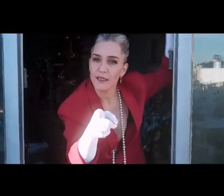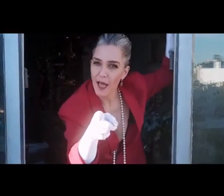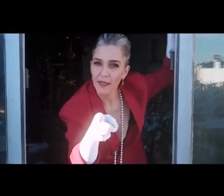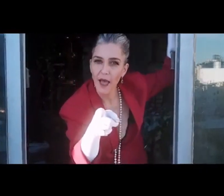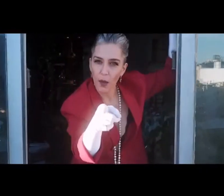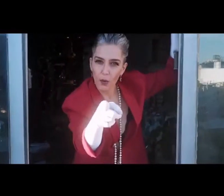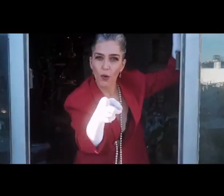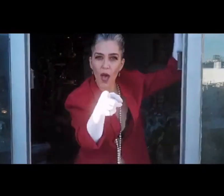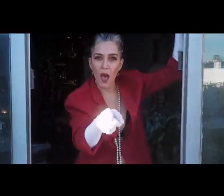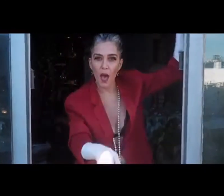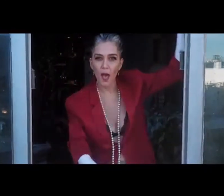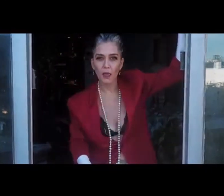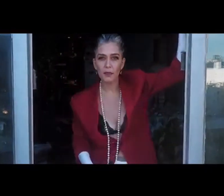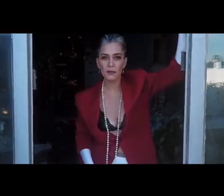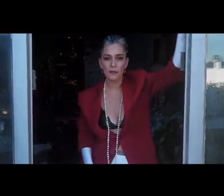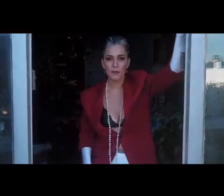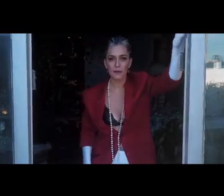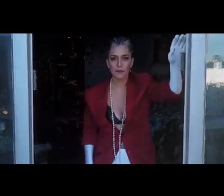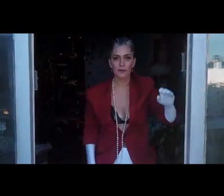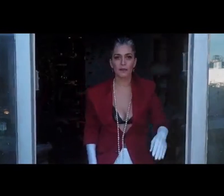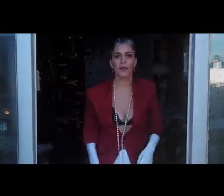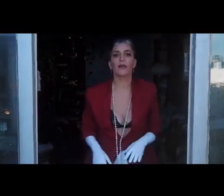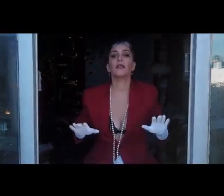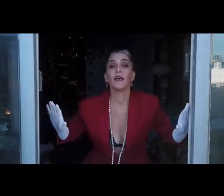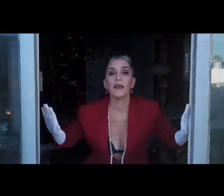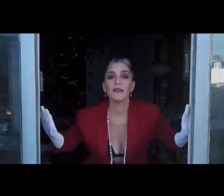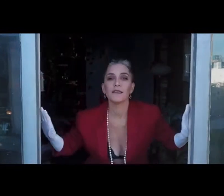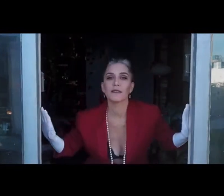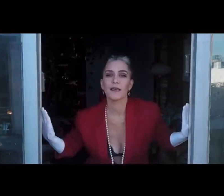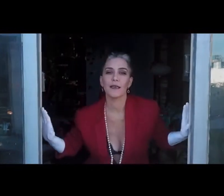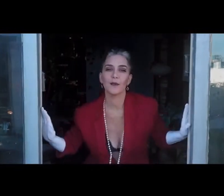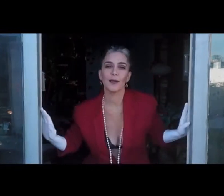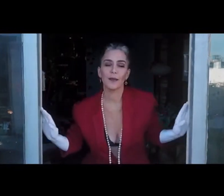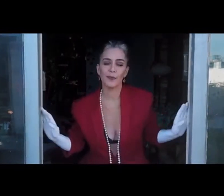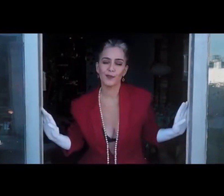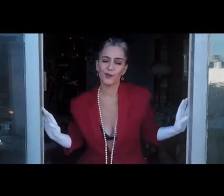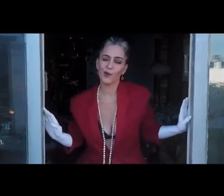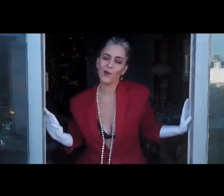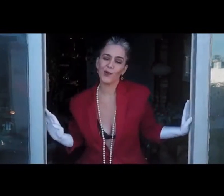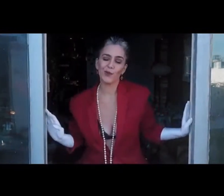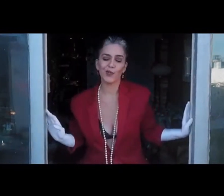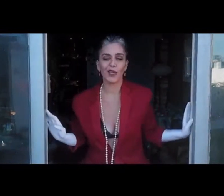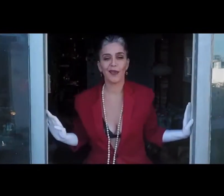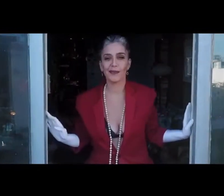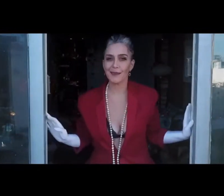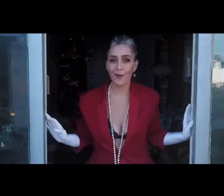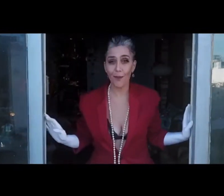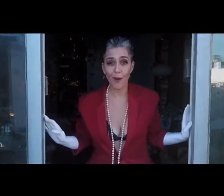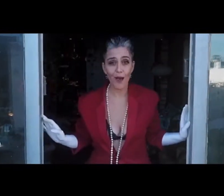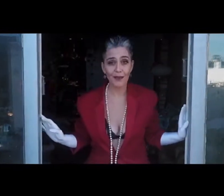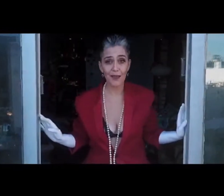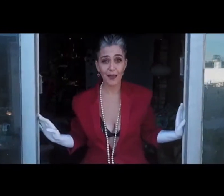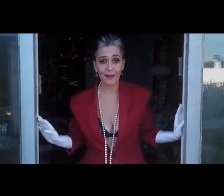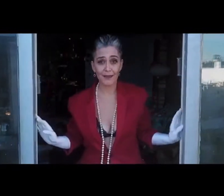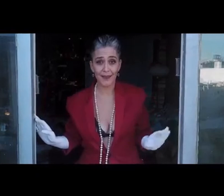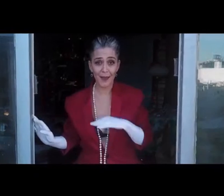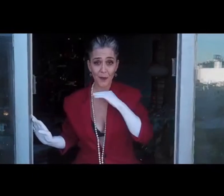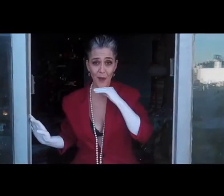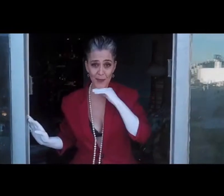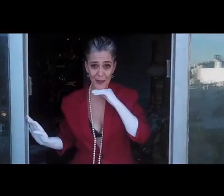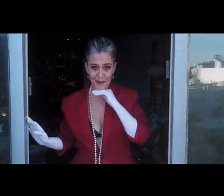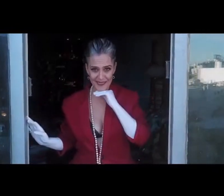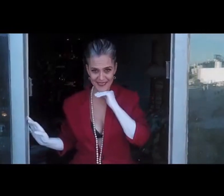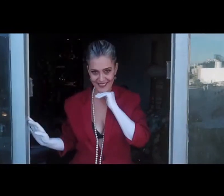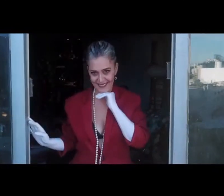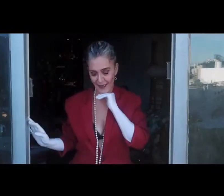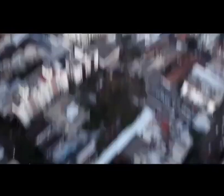Me nota na rua e lança aquele olhar bizonho de quem se incomoda